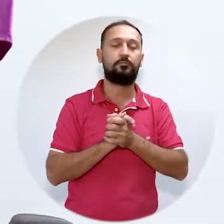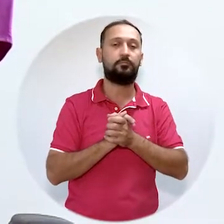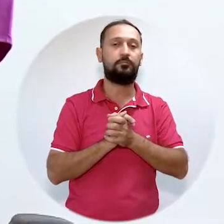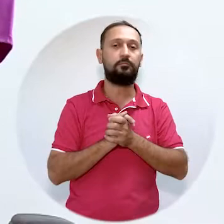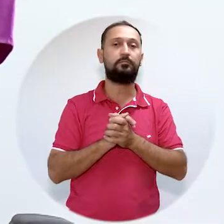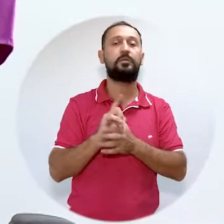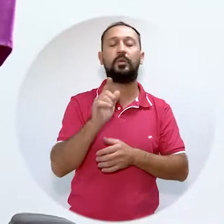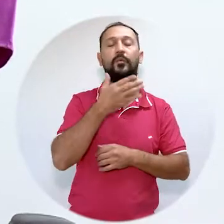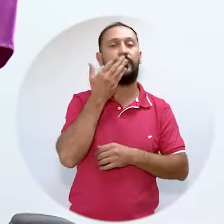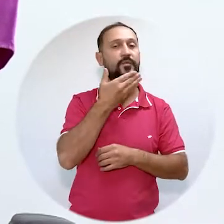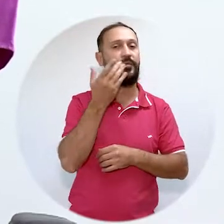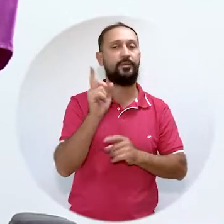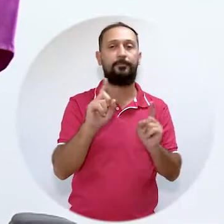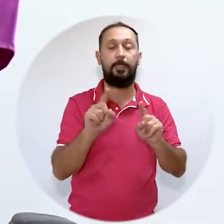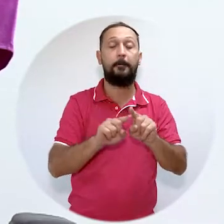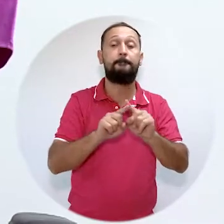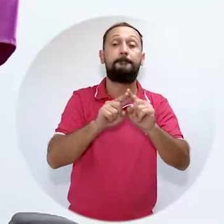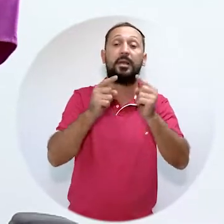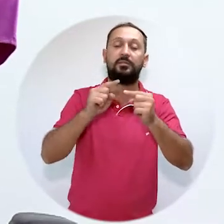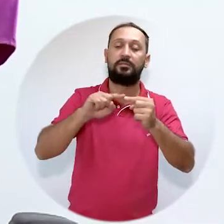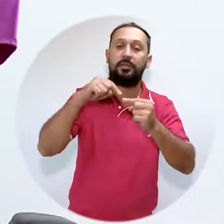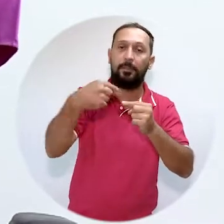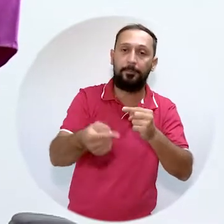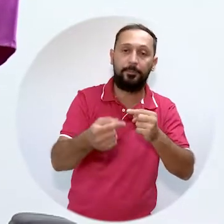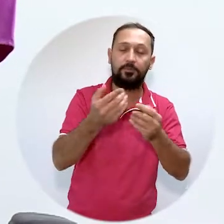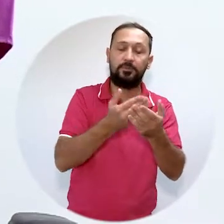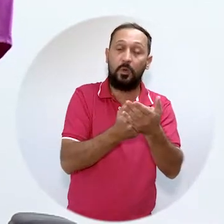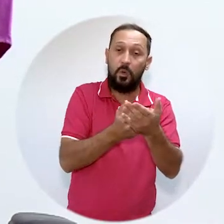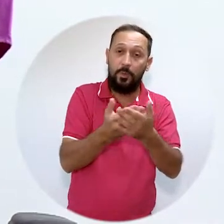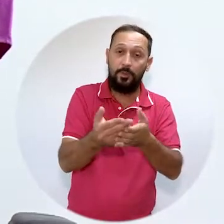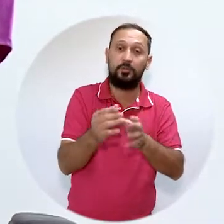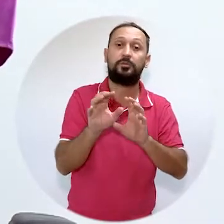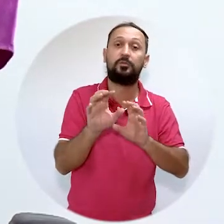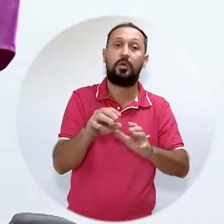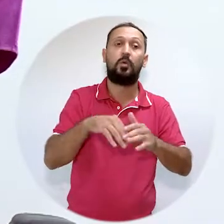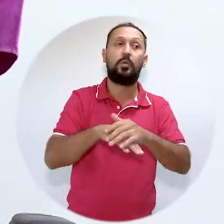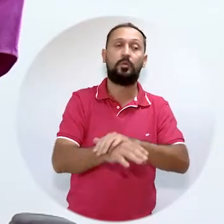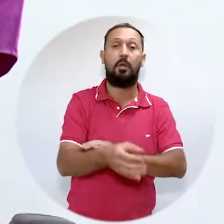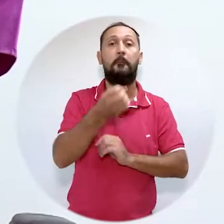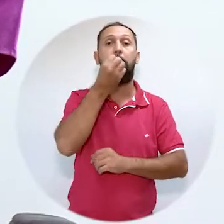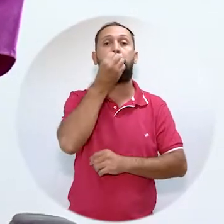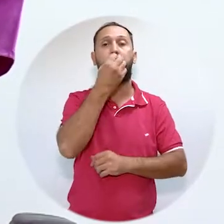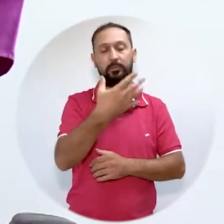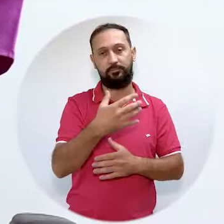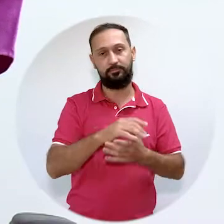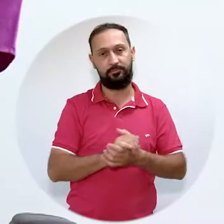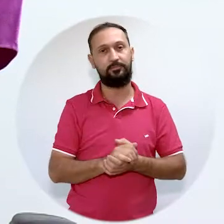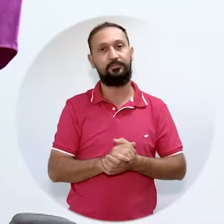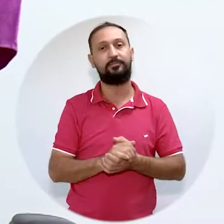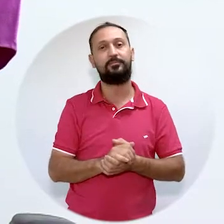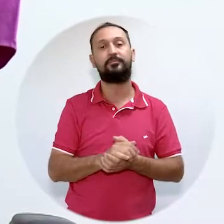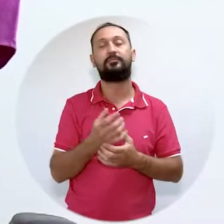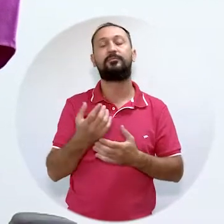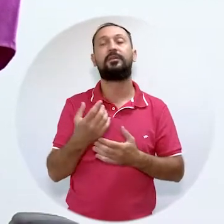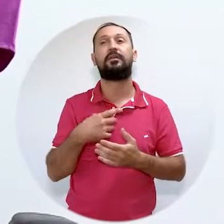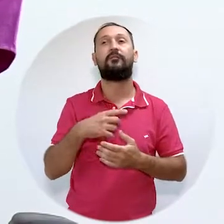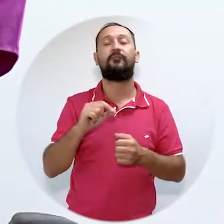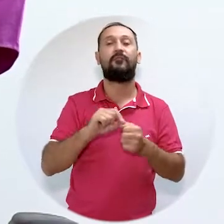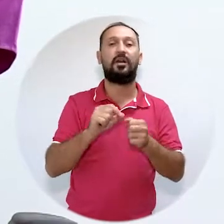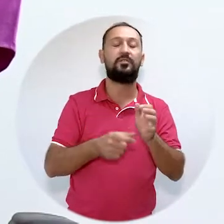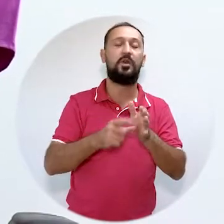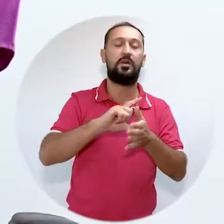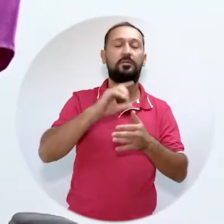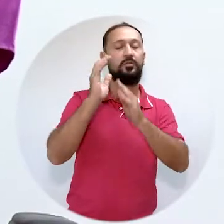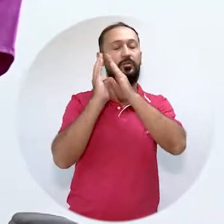assim, não é fácil. Mas depois que você pega, é muito bom, te dá uma calma. Eu